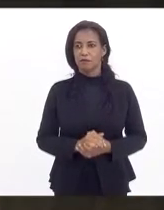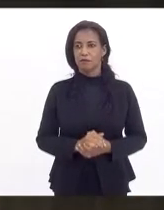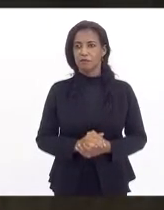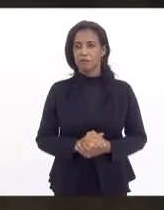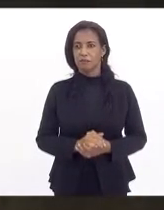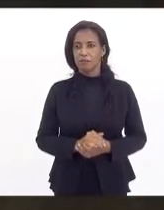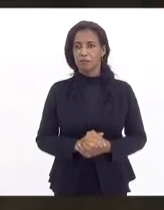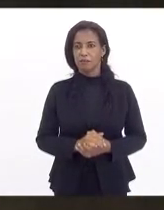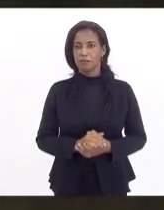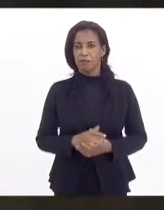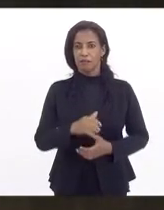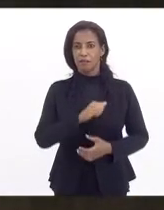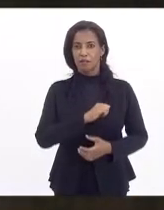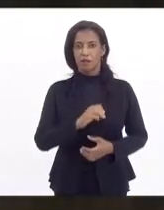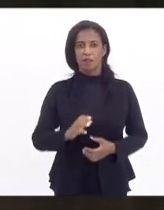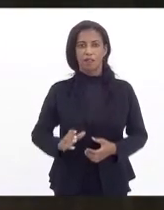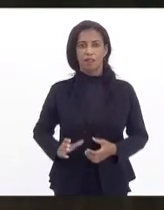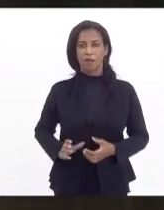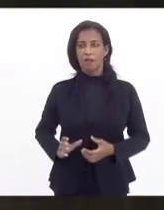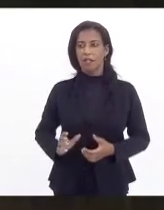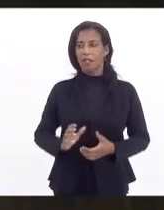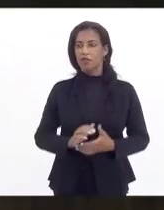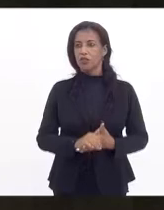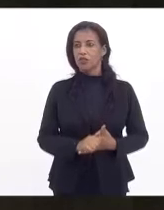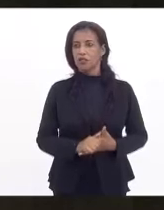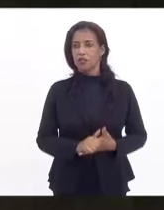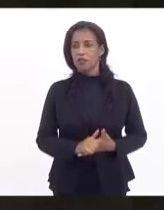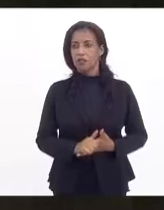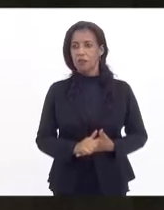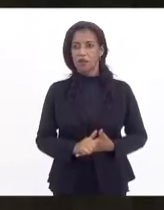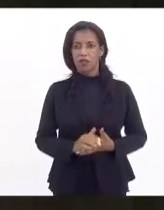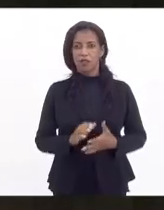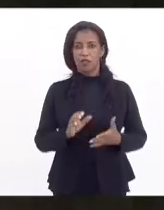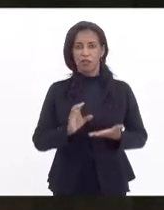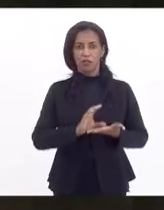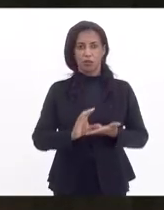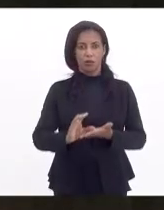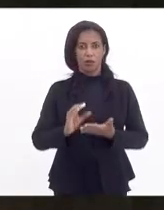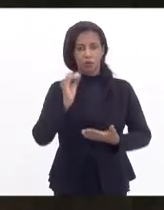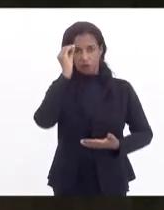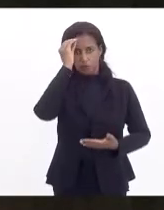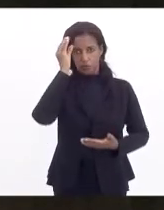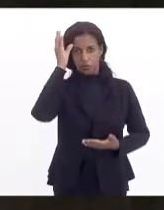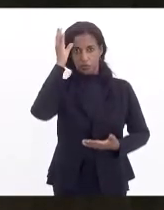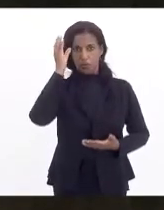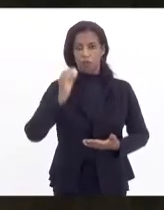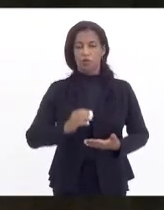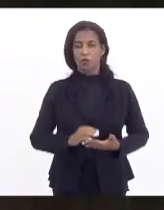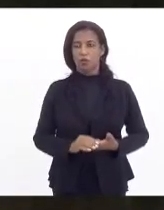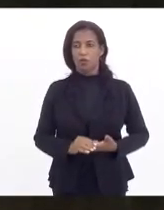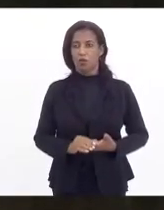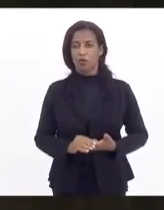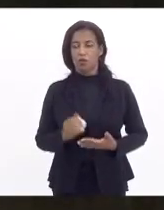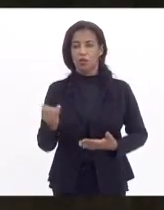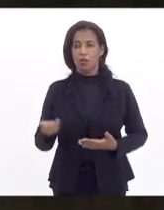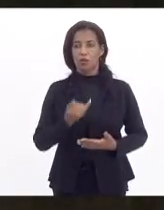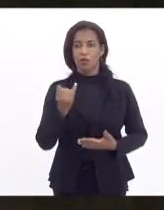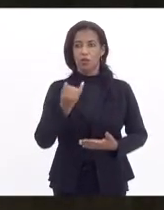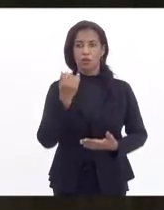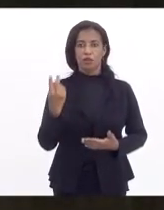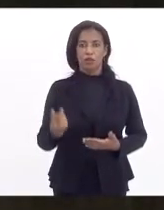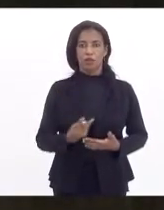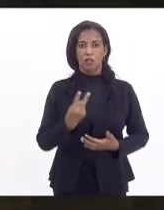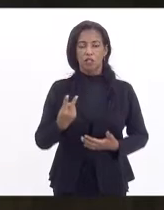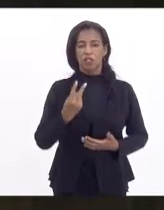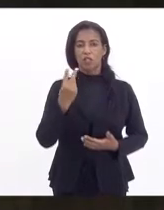Presidente André Siciliano, eu quero, pela Comissão de Cultura, ressaltar a importância dessa iniciativa de valorizar o Armazém